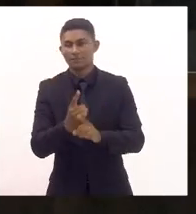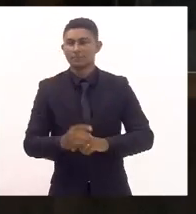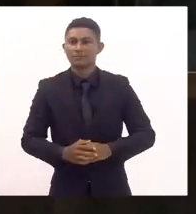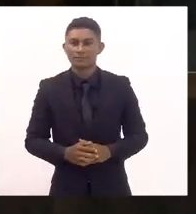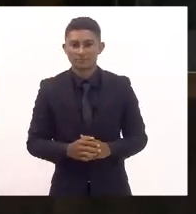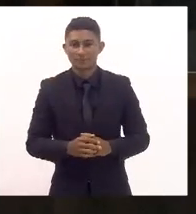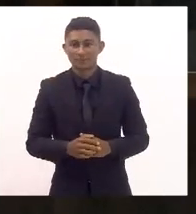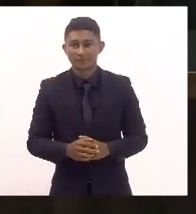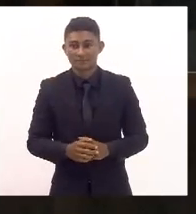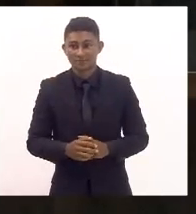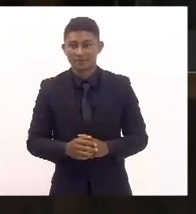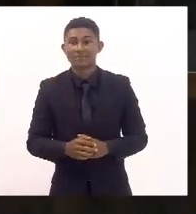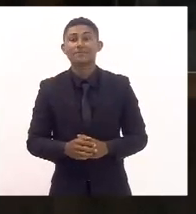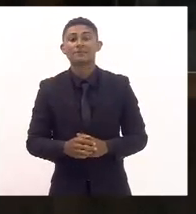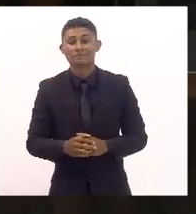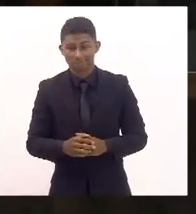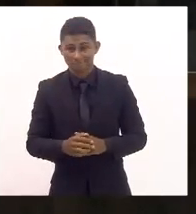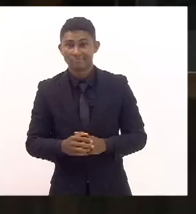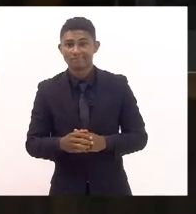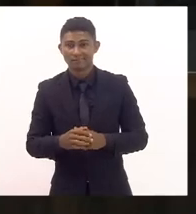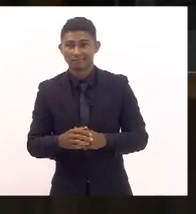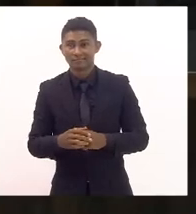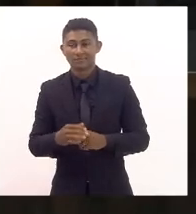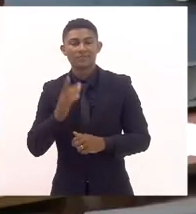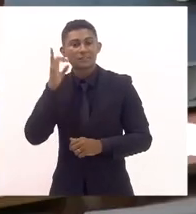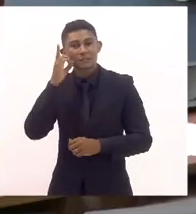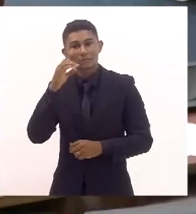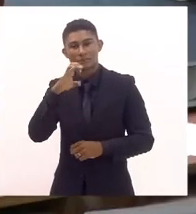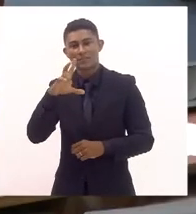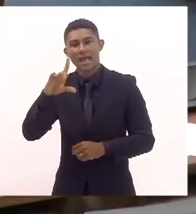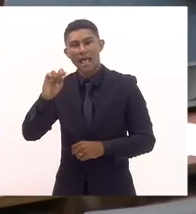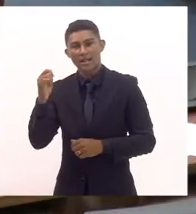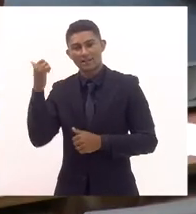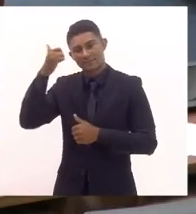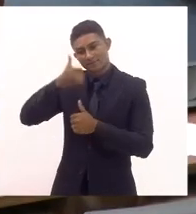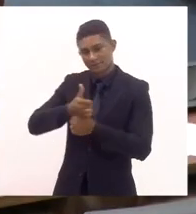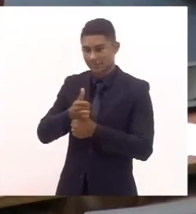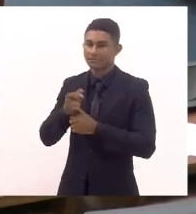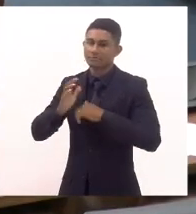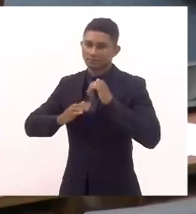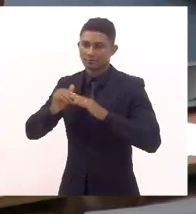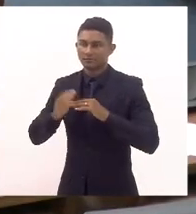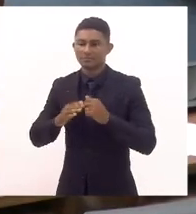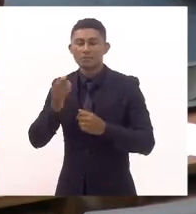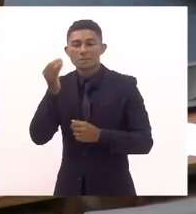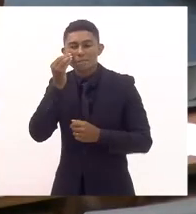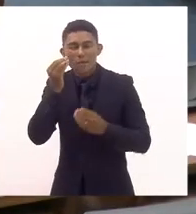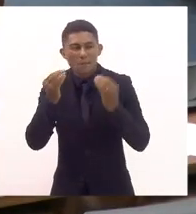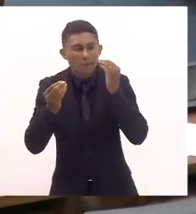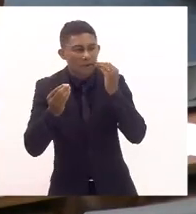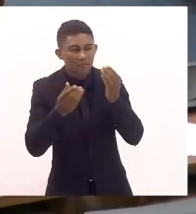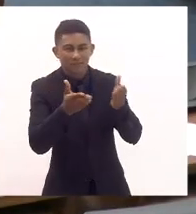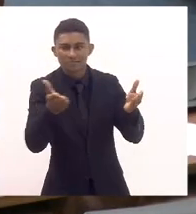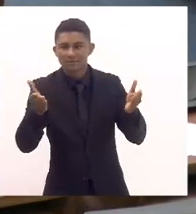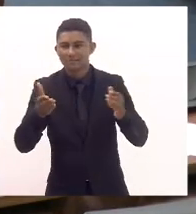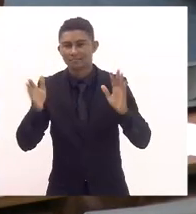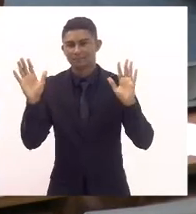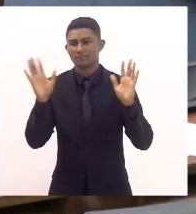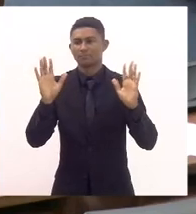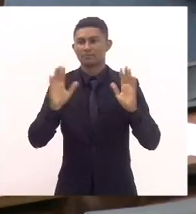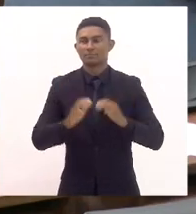vocês já pertence uma presença da deputada Célia competentíssima beijos beijos